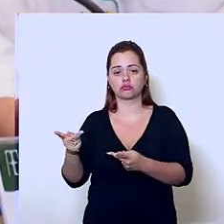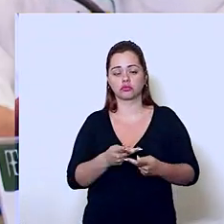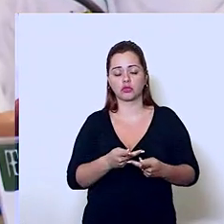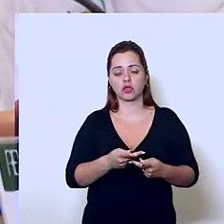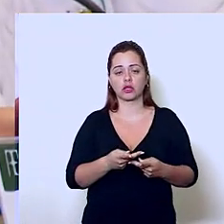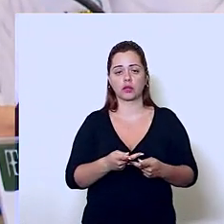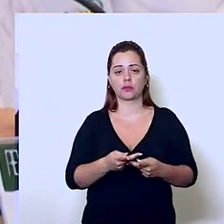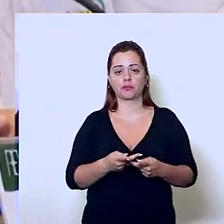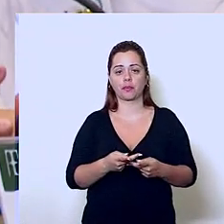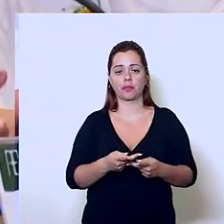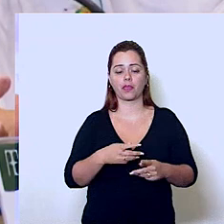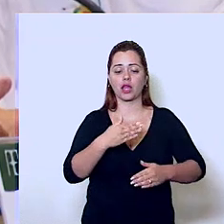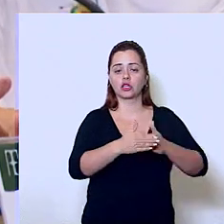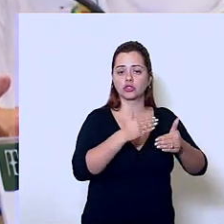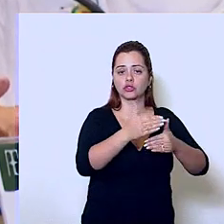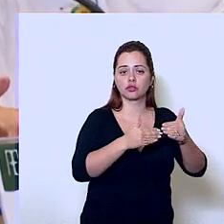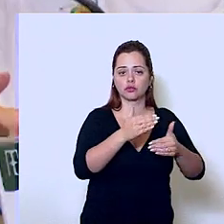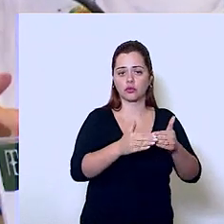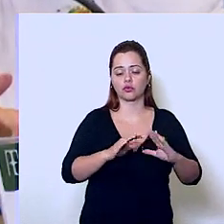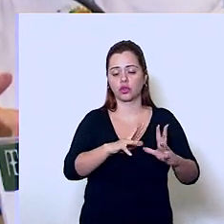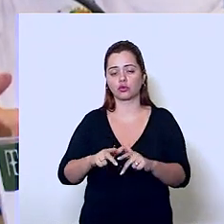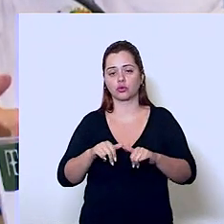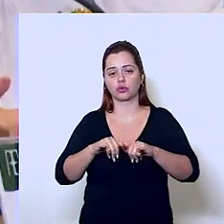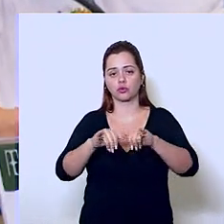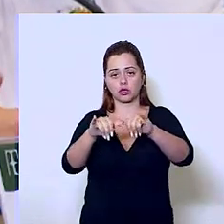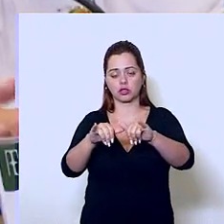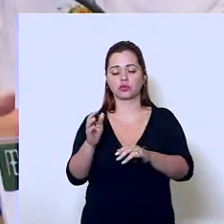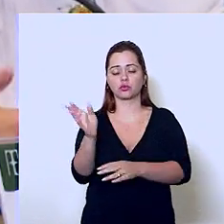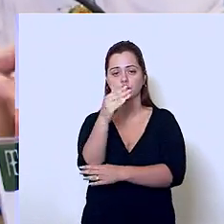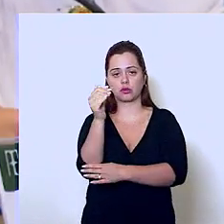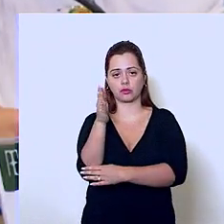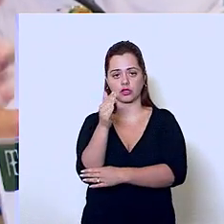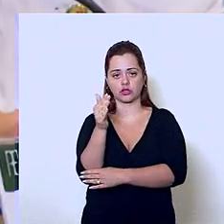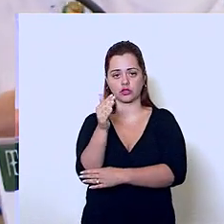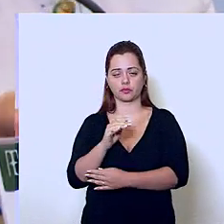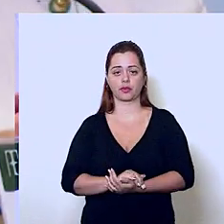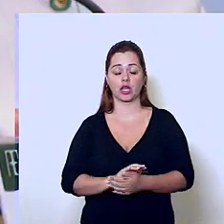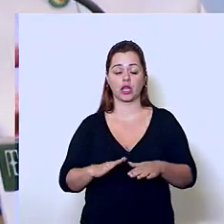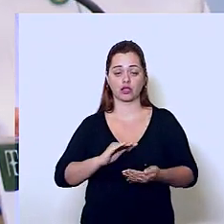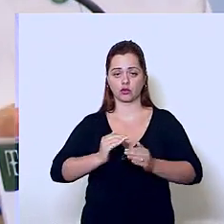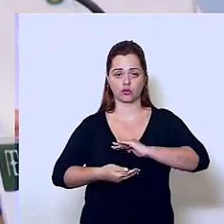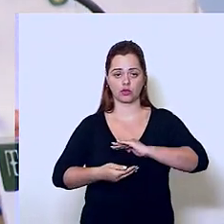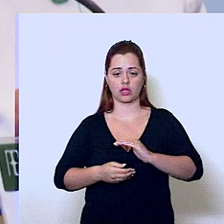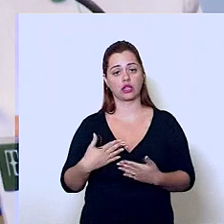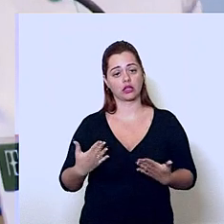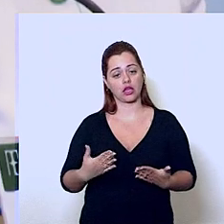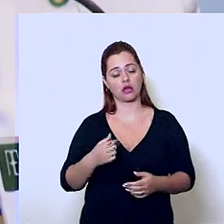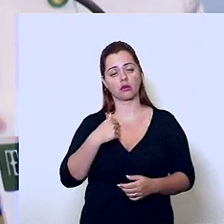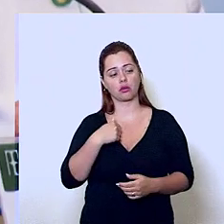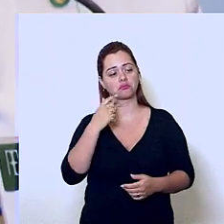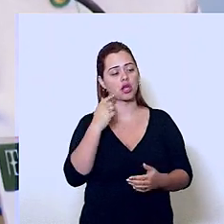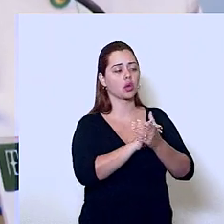desenvolver, dinamizar o setor de promoção comercial do Itamaraty. Bom, isso foi o que eu soube ali na hora, aquele cumprimento. Aí volto para o